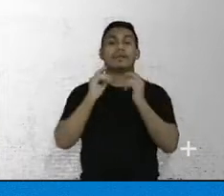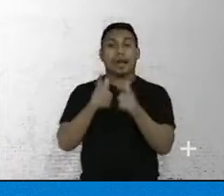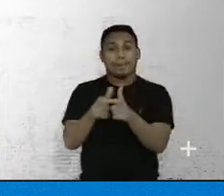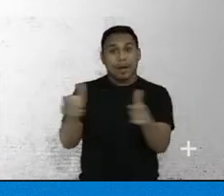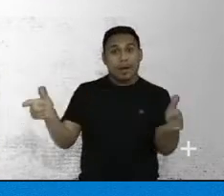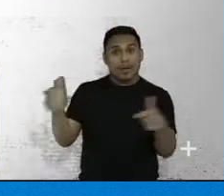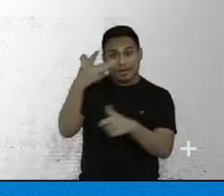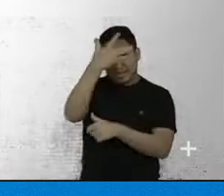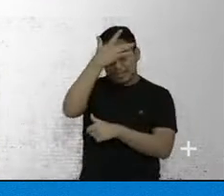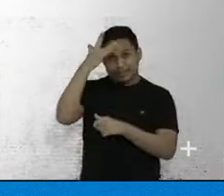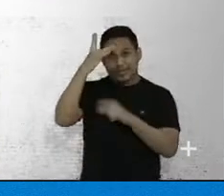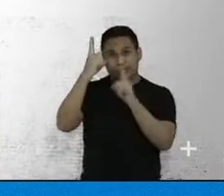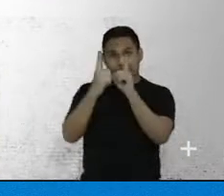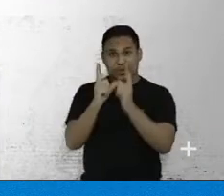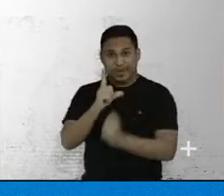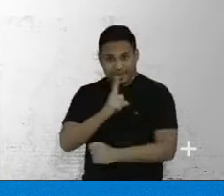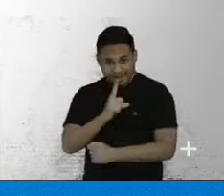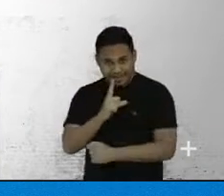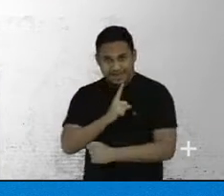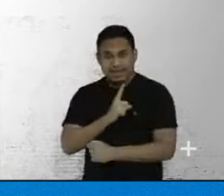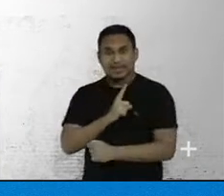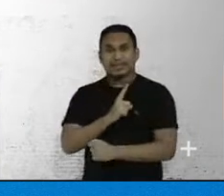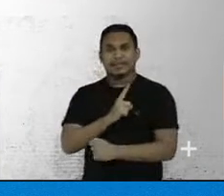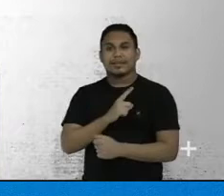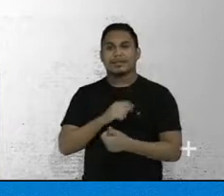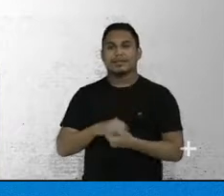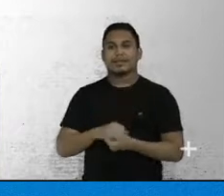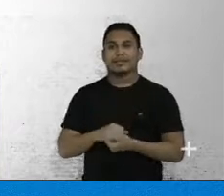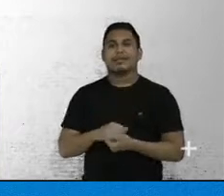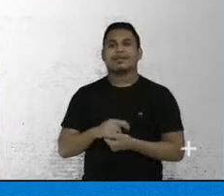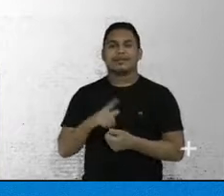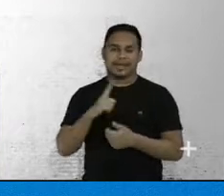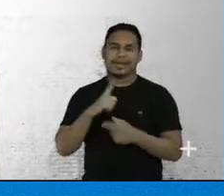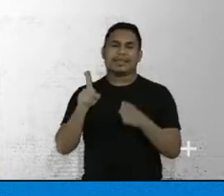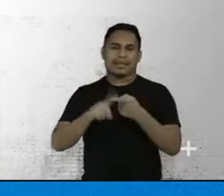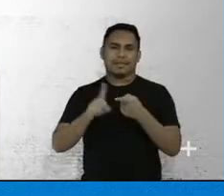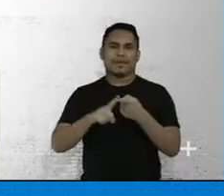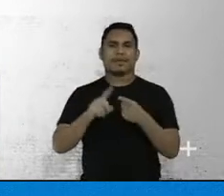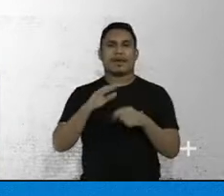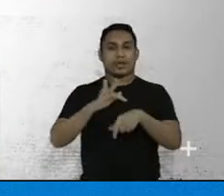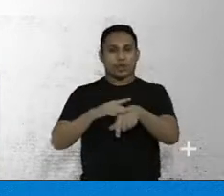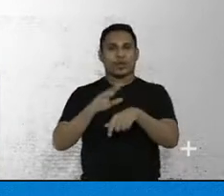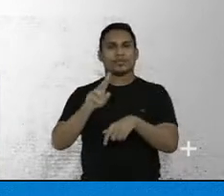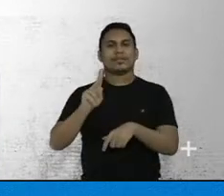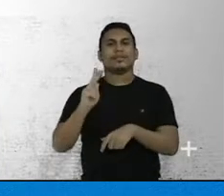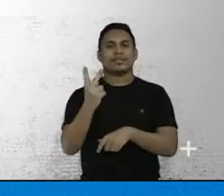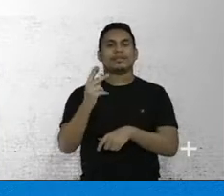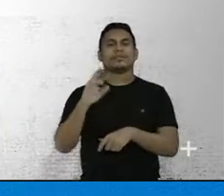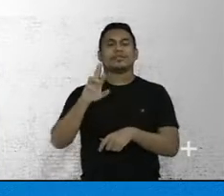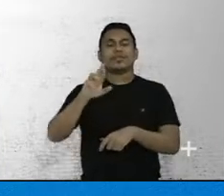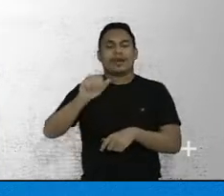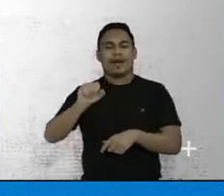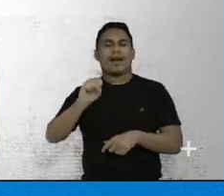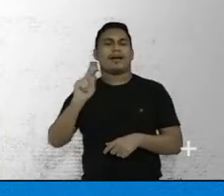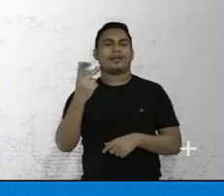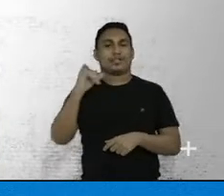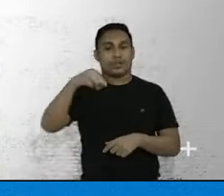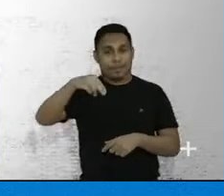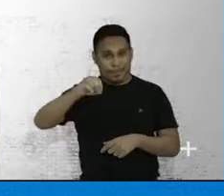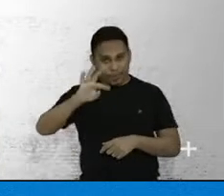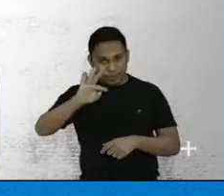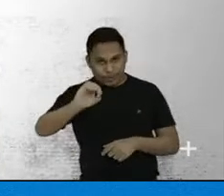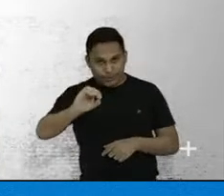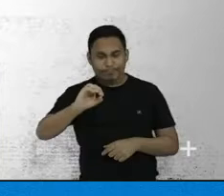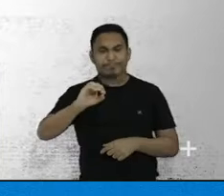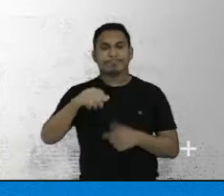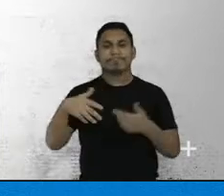hipotireoidismo apresenta mesmo a doença de Hashimoto, tá bom? Então, um sintoma não clássico muito importante que eu queria que vocês